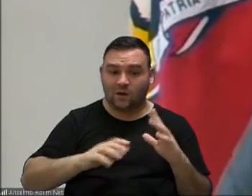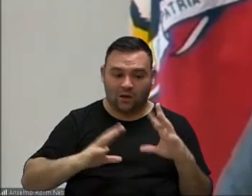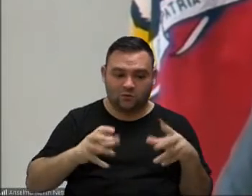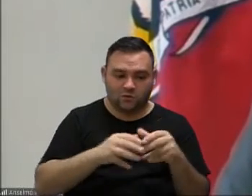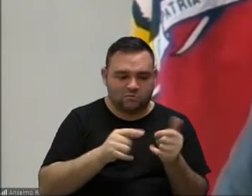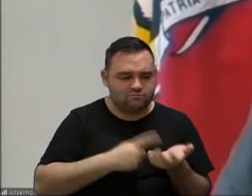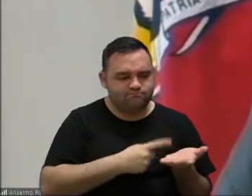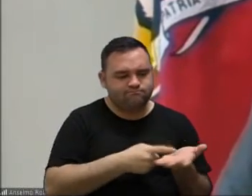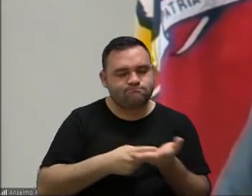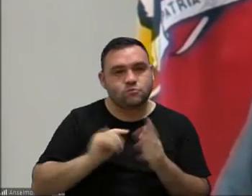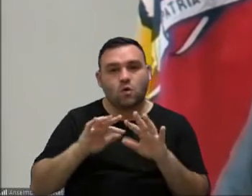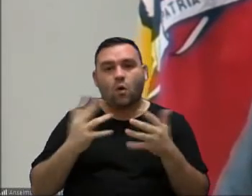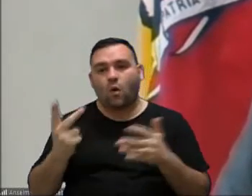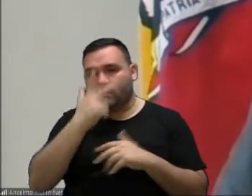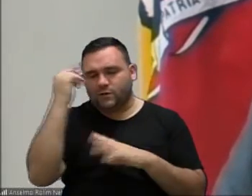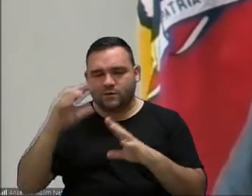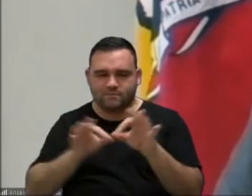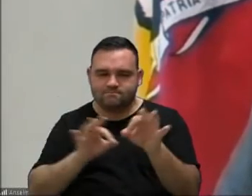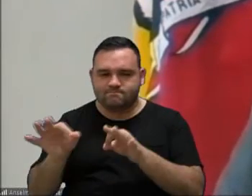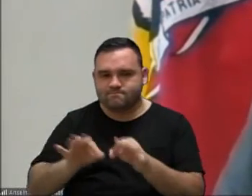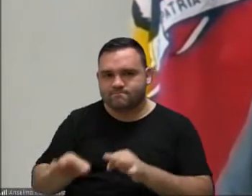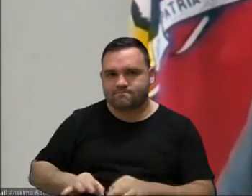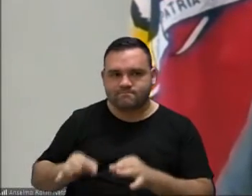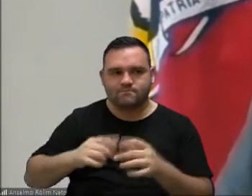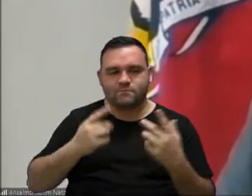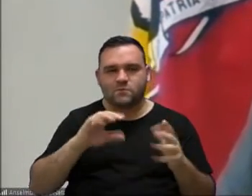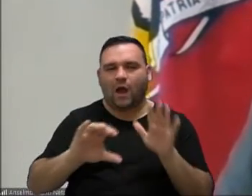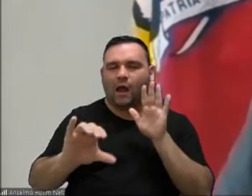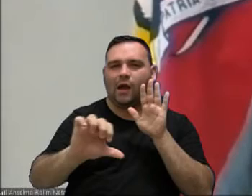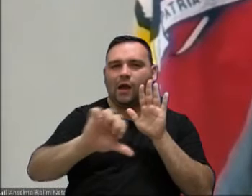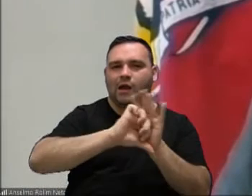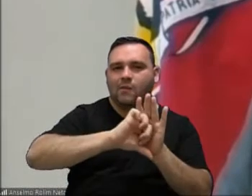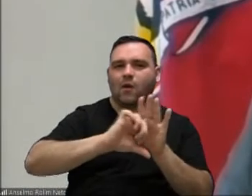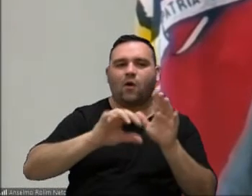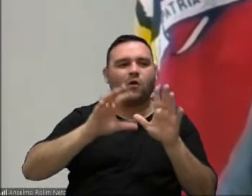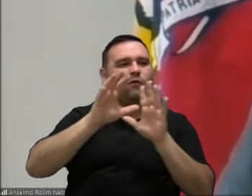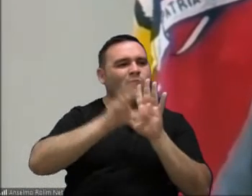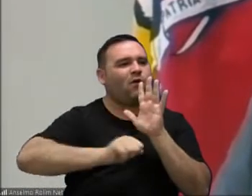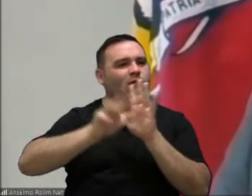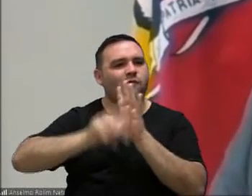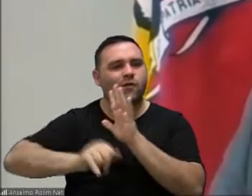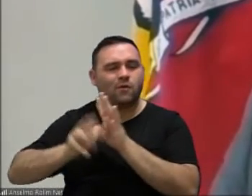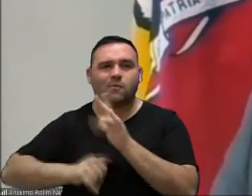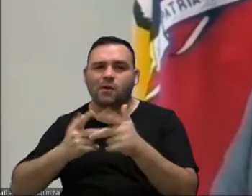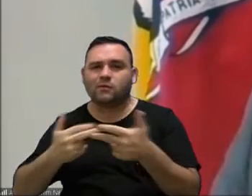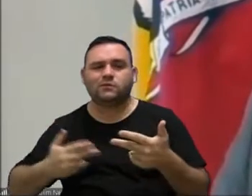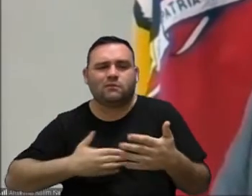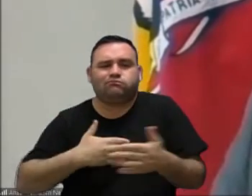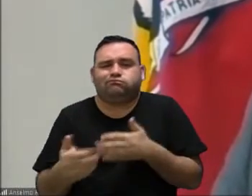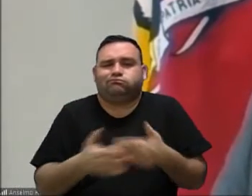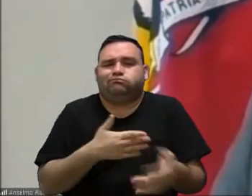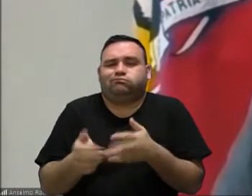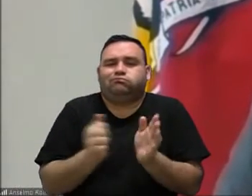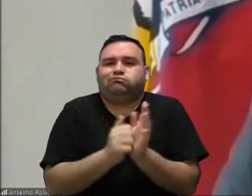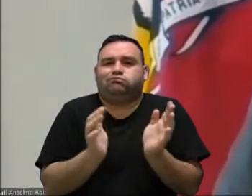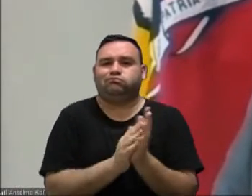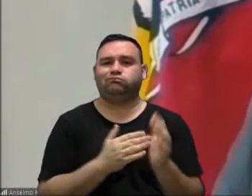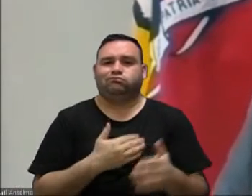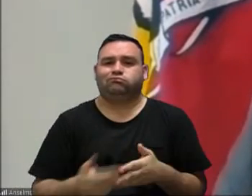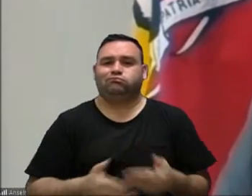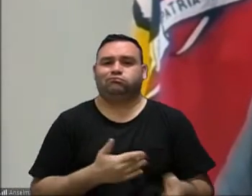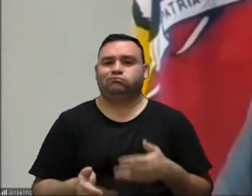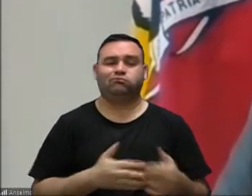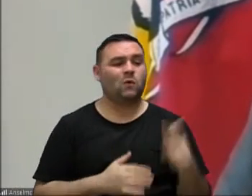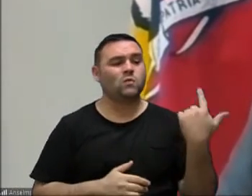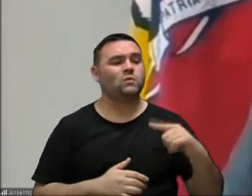quadrilha alguém que é de uma organização criminosa que furta próprios públicos não está nem aí com a multa e não tem nem